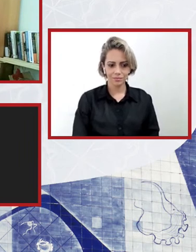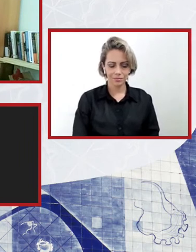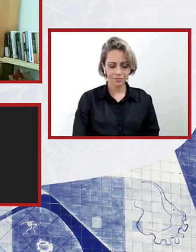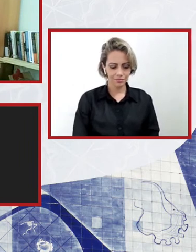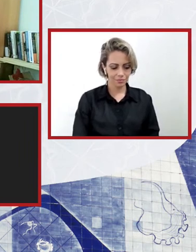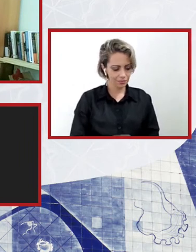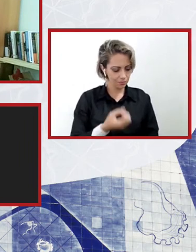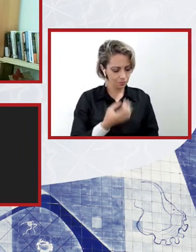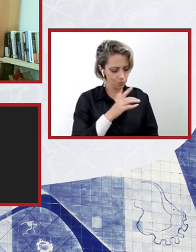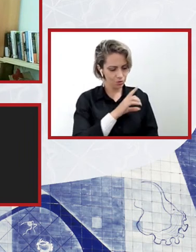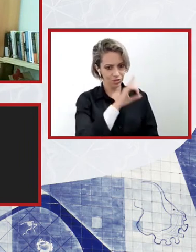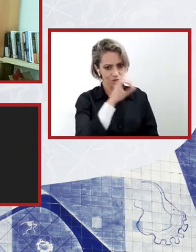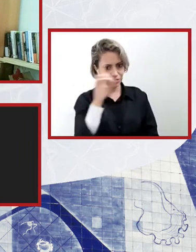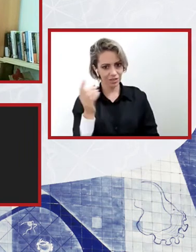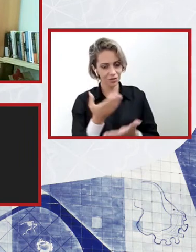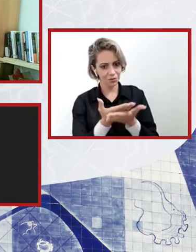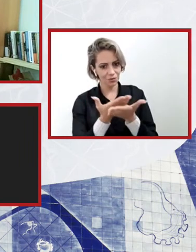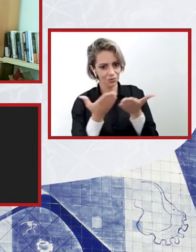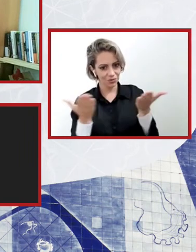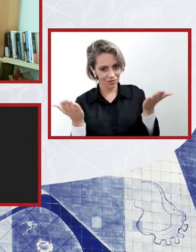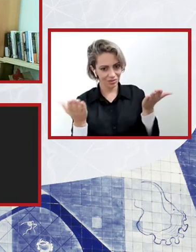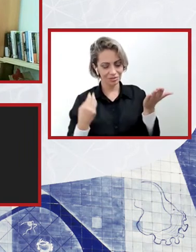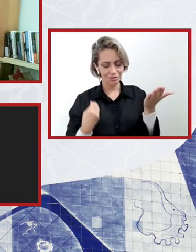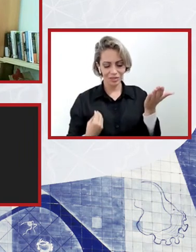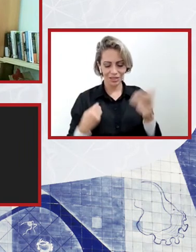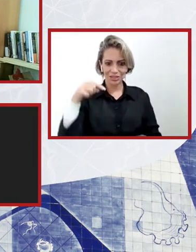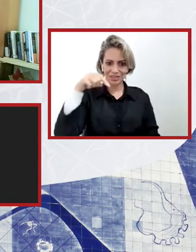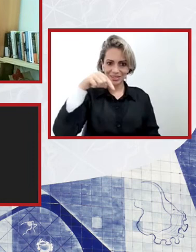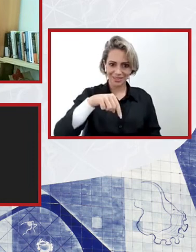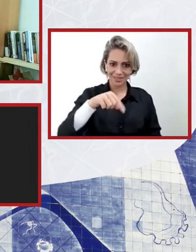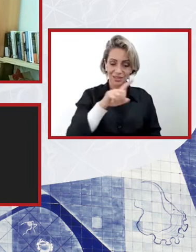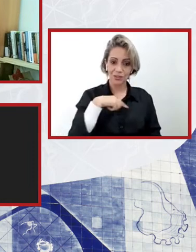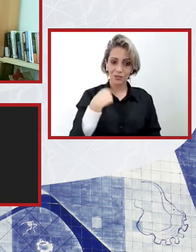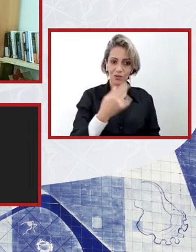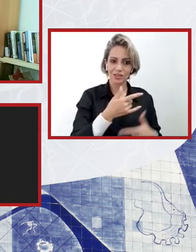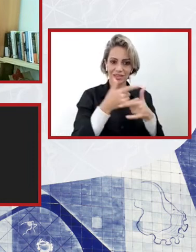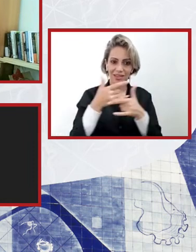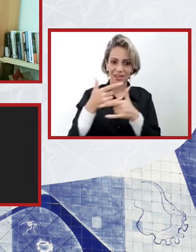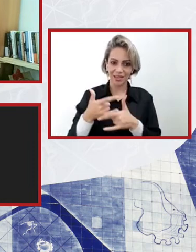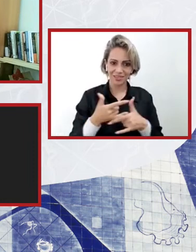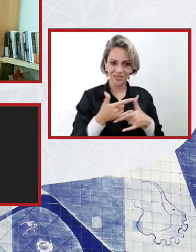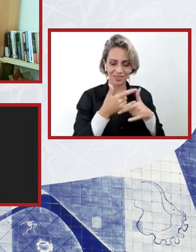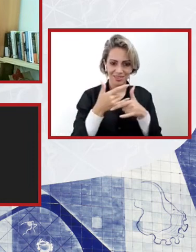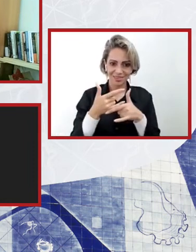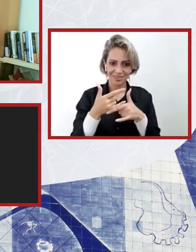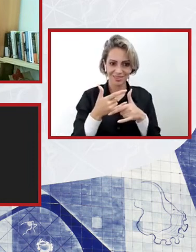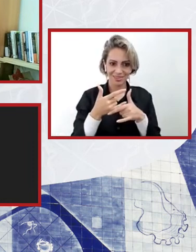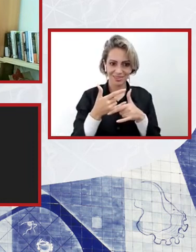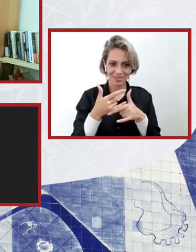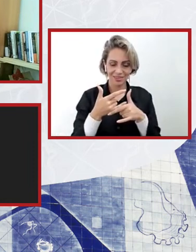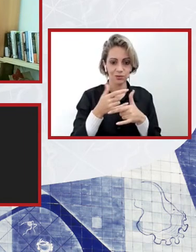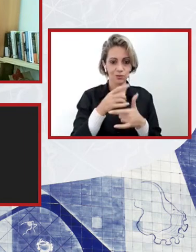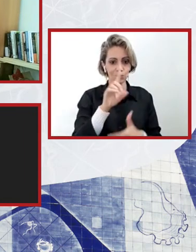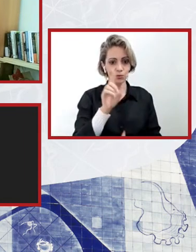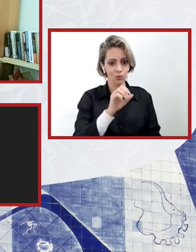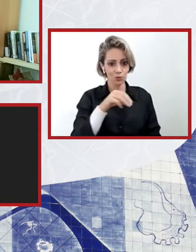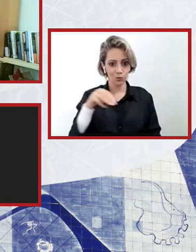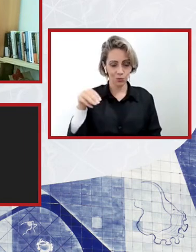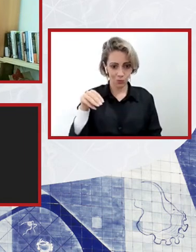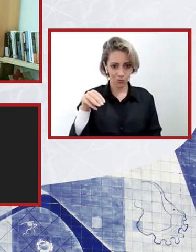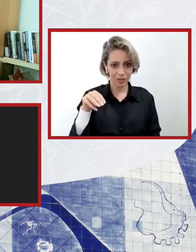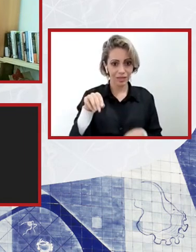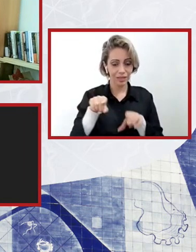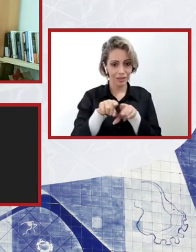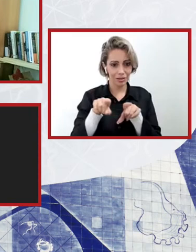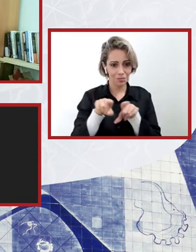Bom dia, então, a todos que estão aqui presentes na nossa sala de Zoom e também aos que estão nos